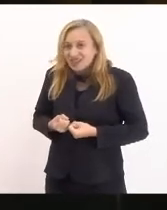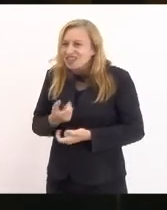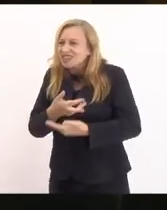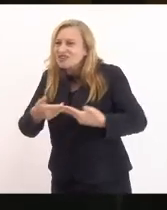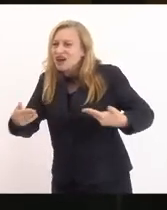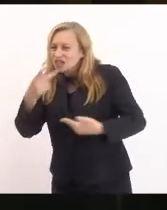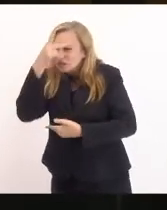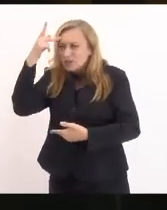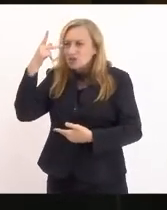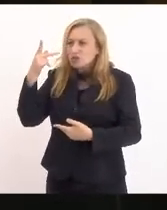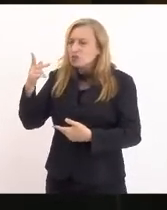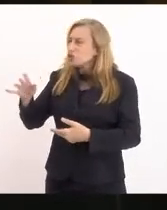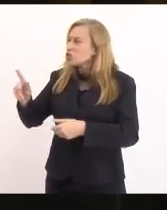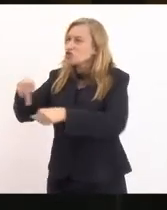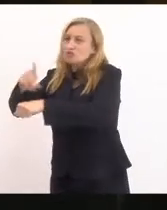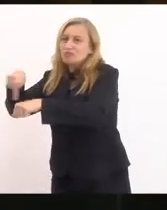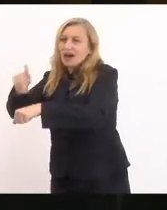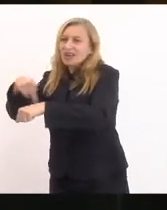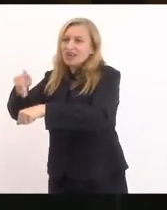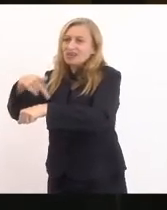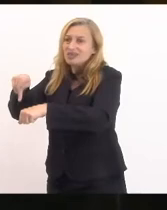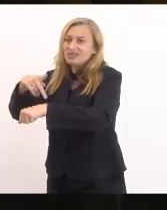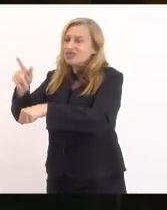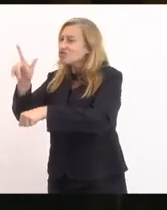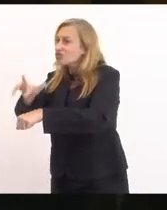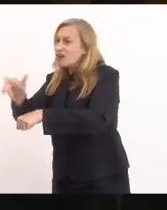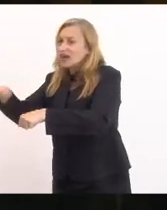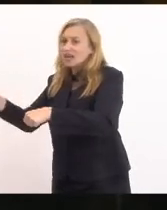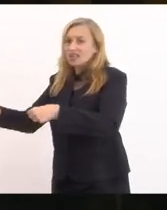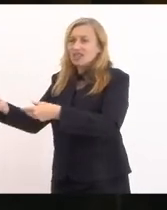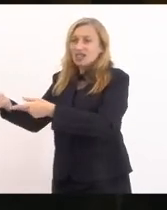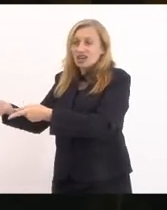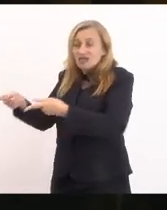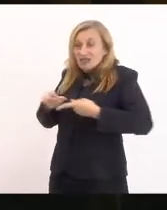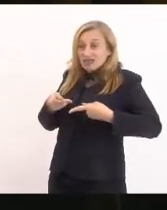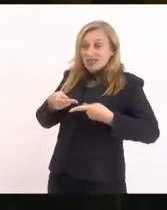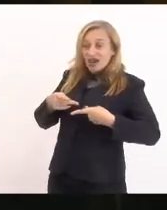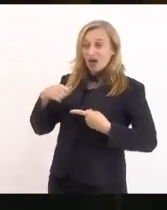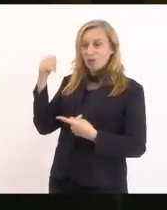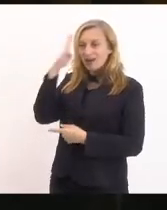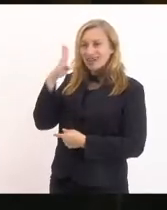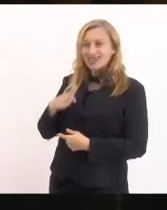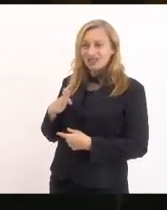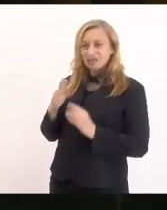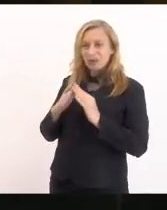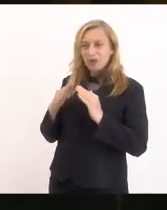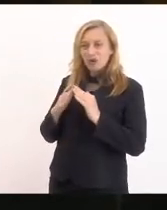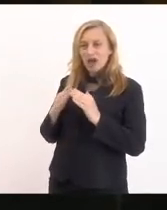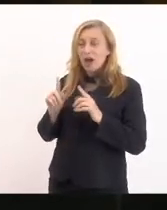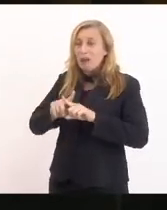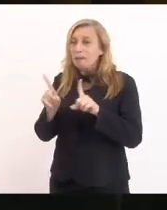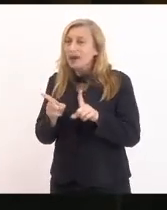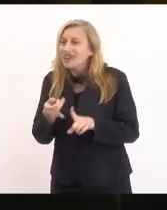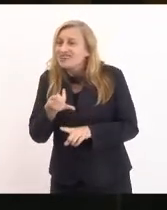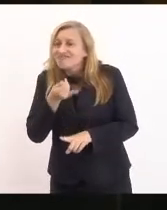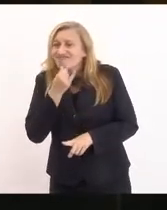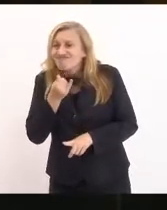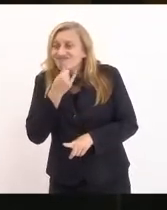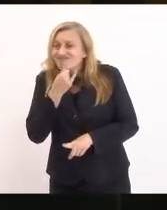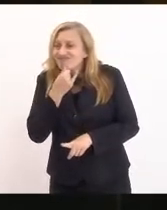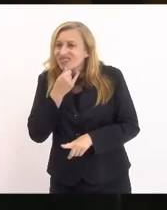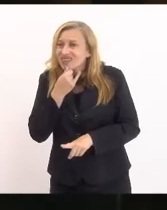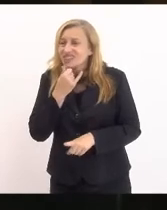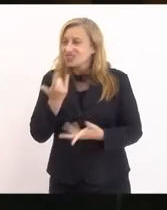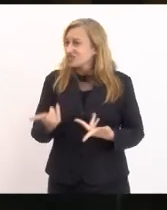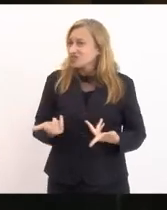imigrantes no Brasil, tem muitos imigrantes no Rio de Janeiro, mas essa tradição de acolhimento se choca, colide, bate